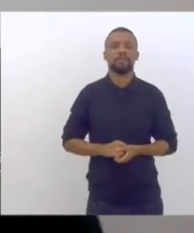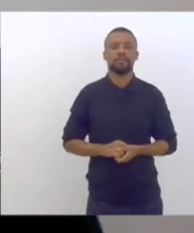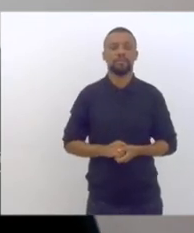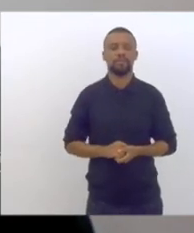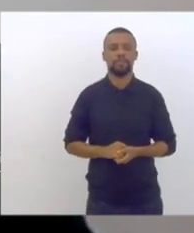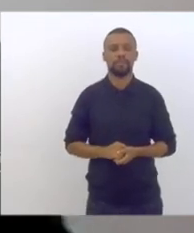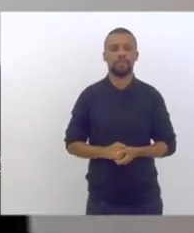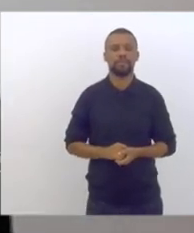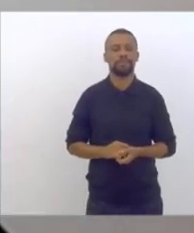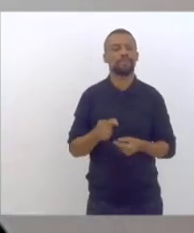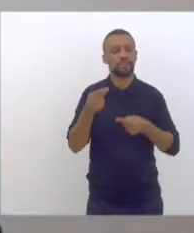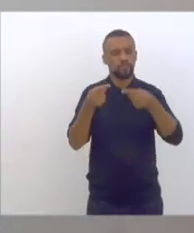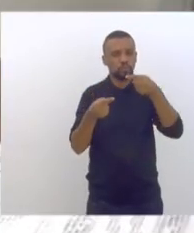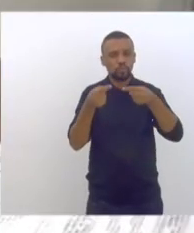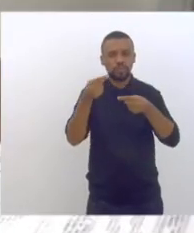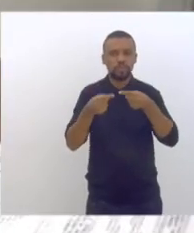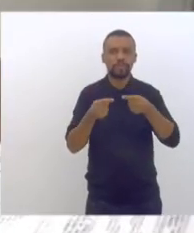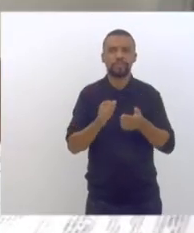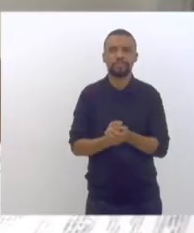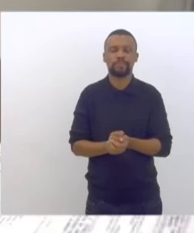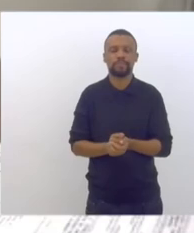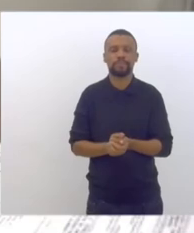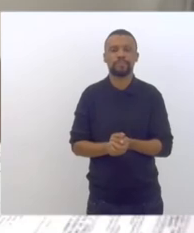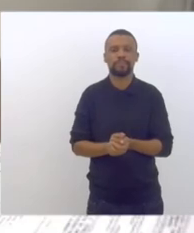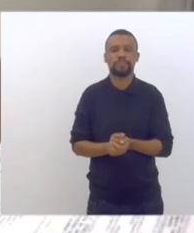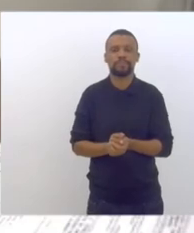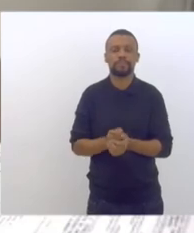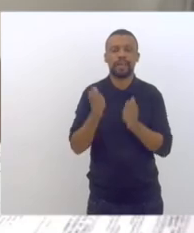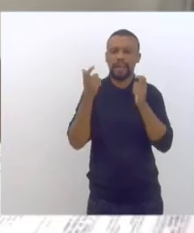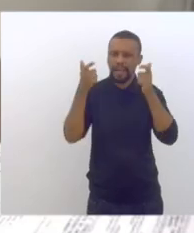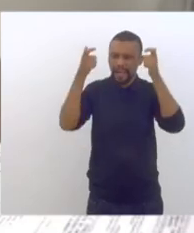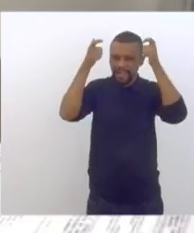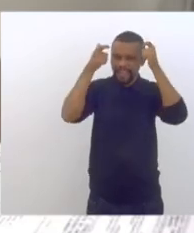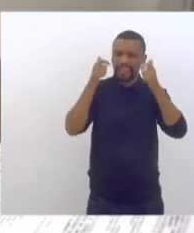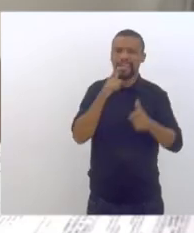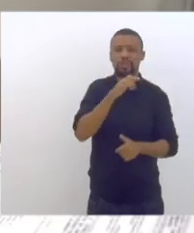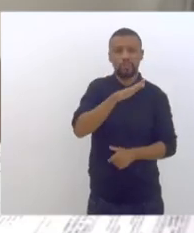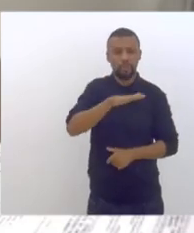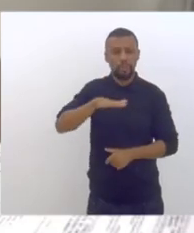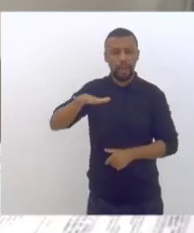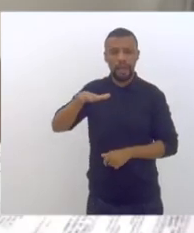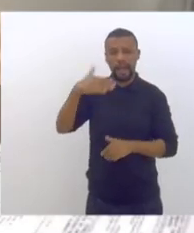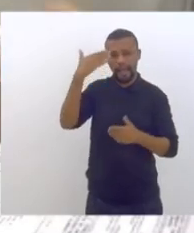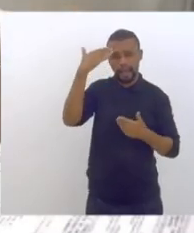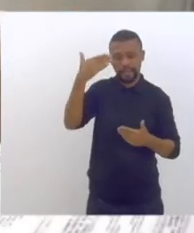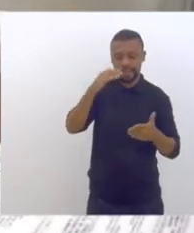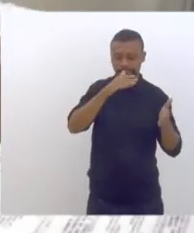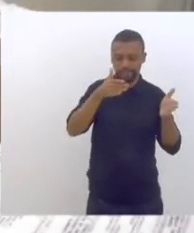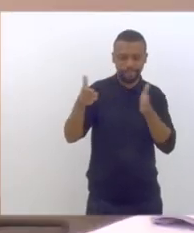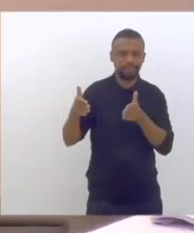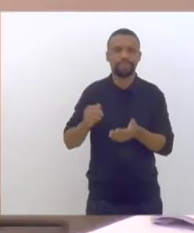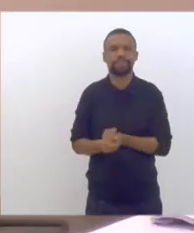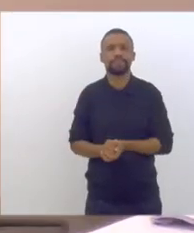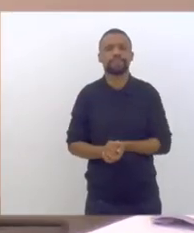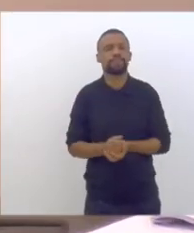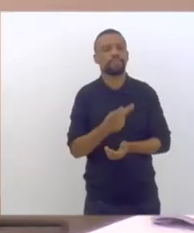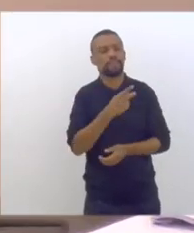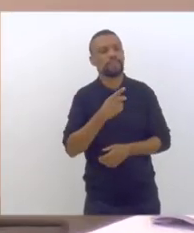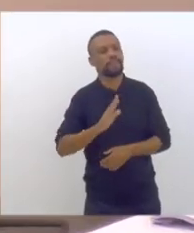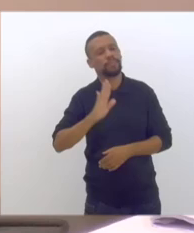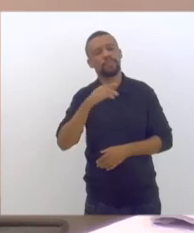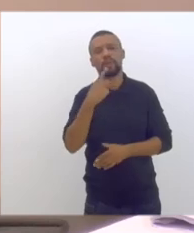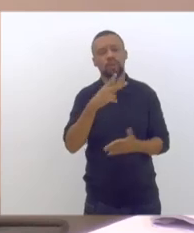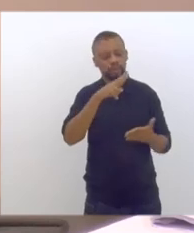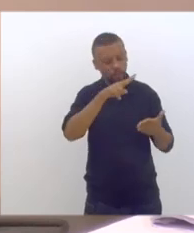não tem discussão Rainha do Mar agradece seu presidente nós